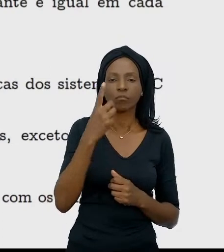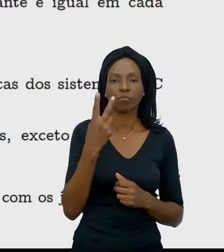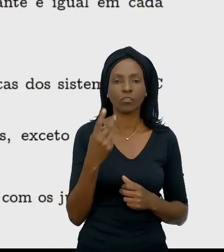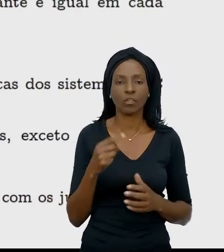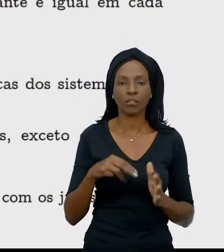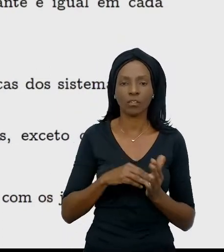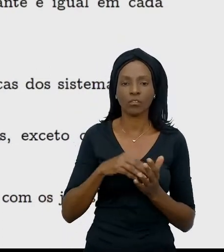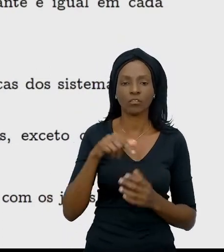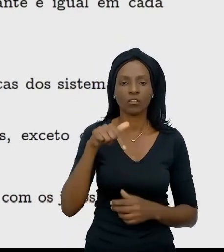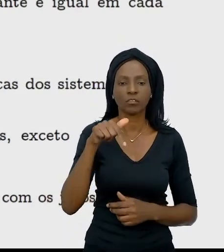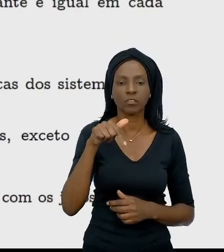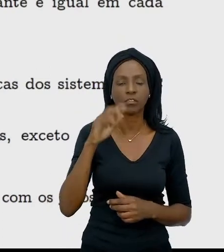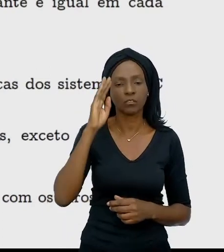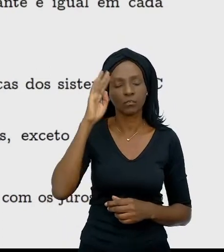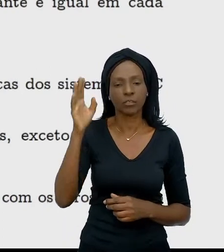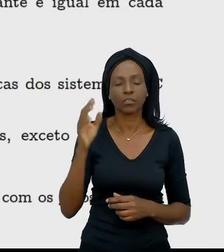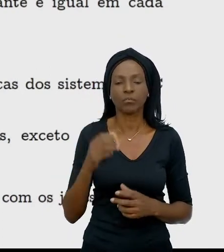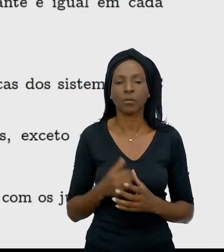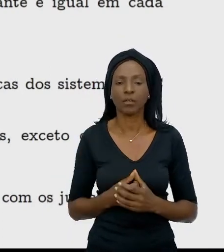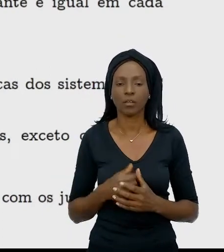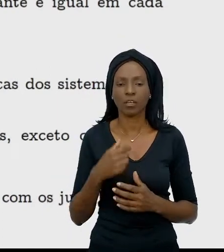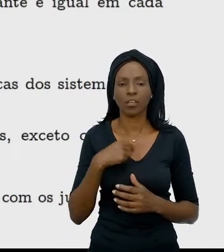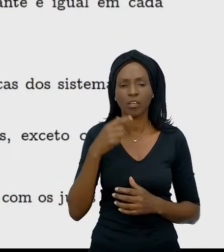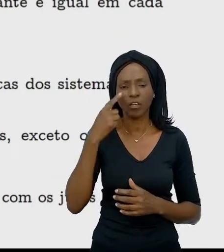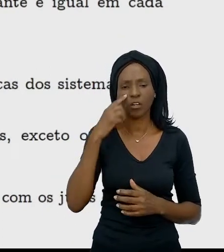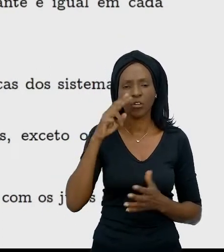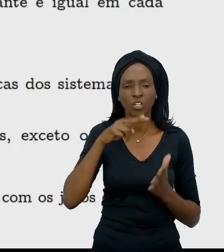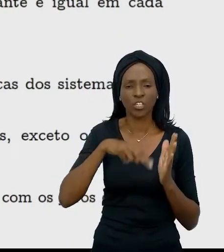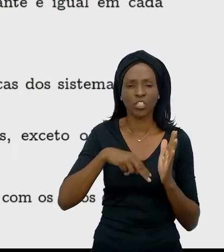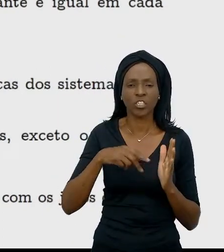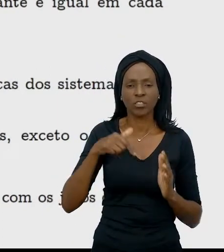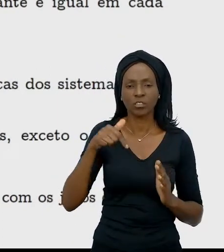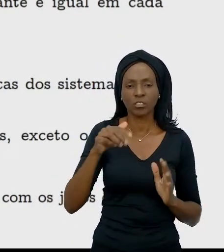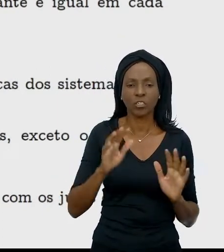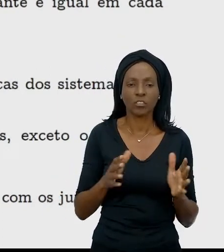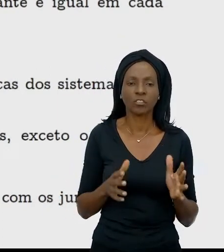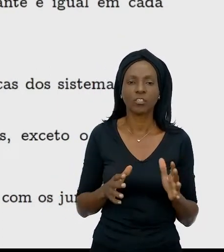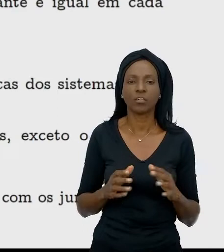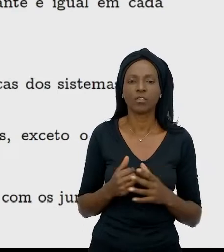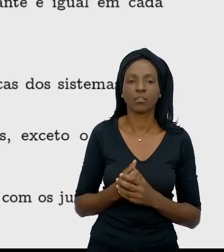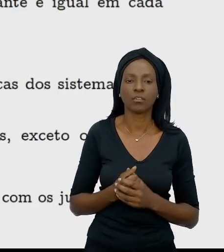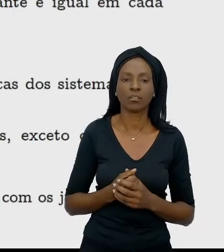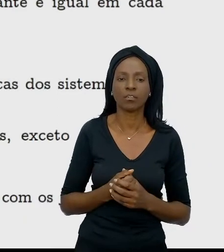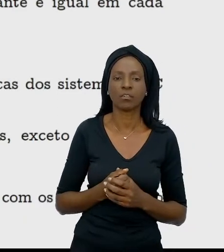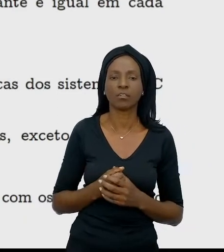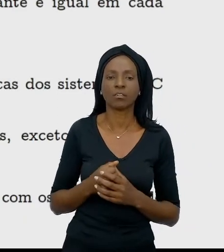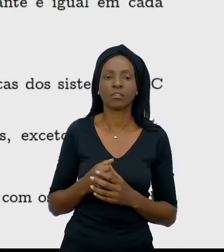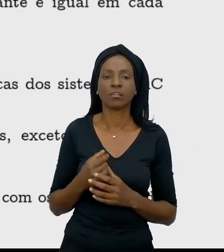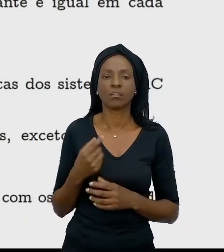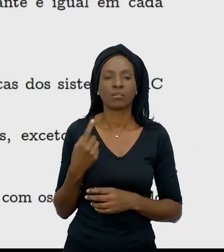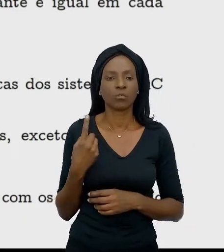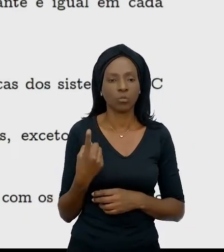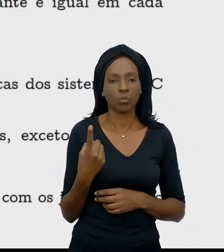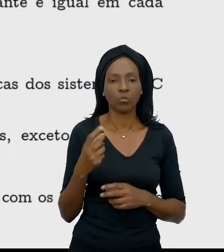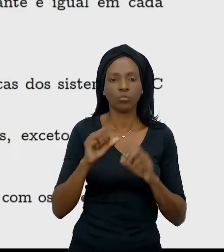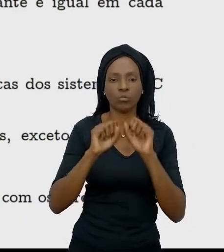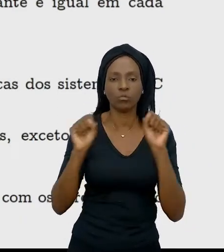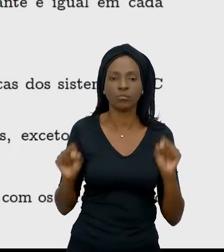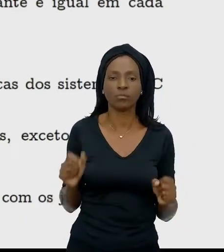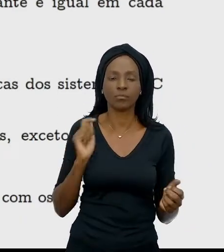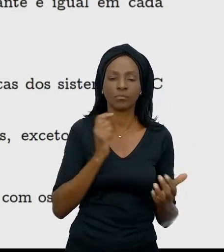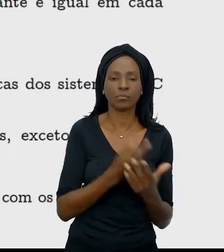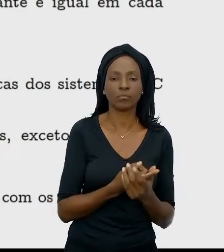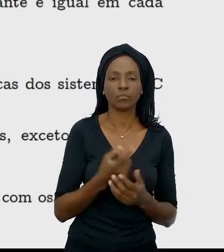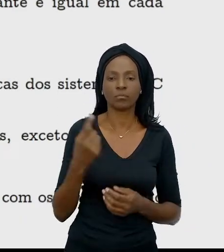principais e as suas descrições. Eu já li os 7, agora eu vou ler eles e as descrições. O sistema de pagamento único é